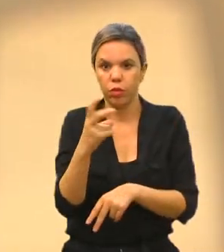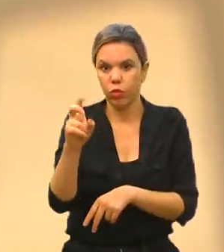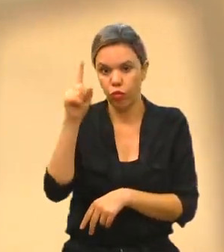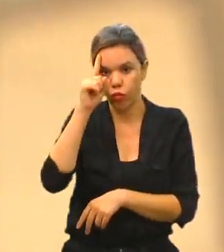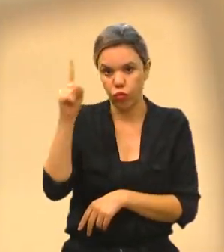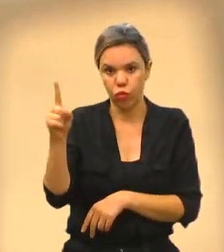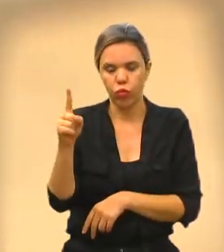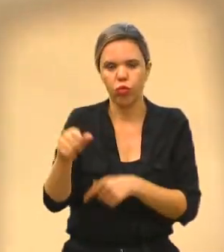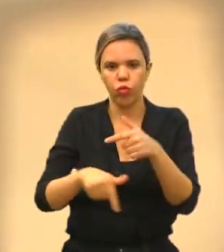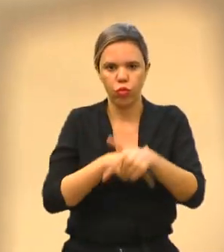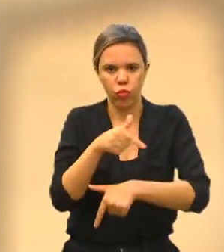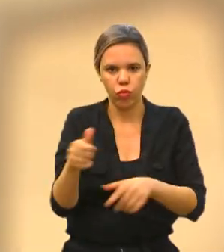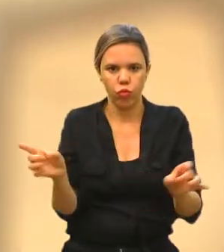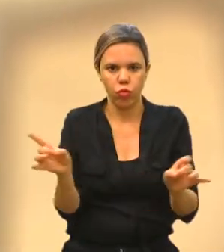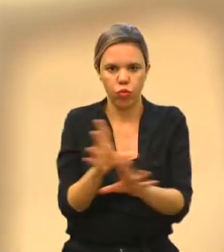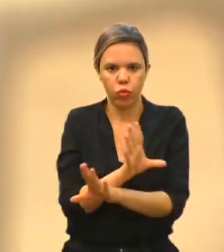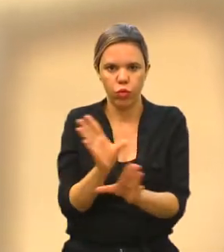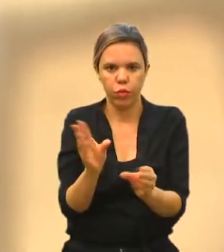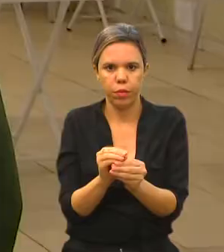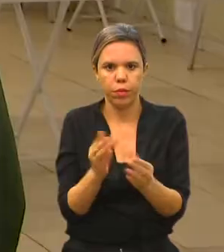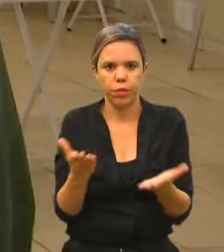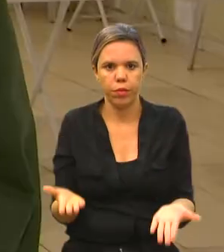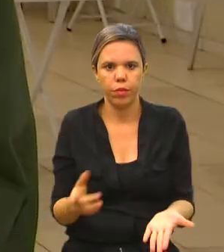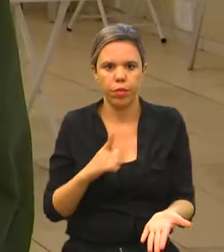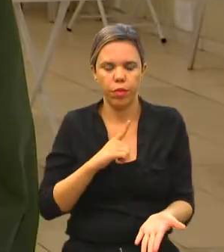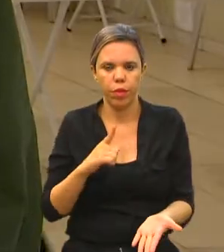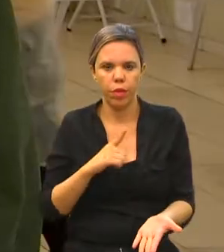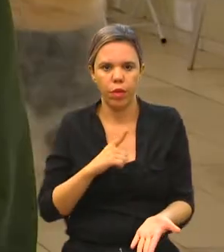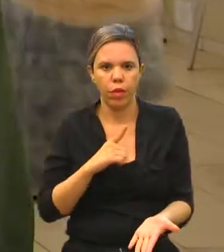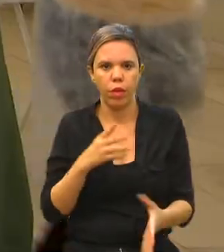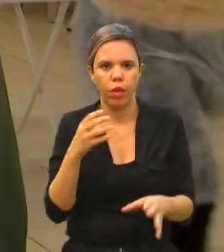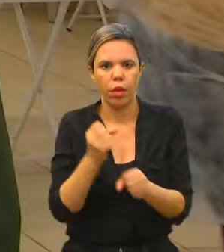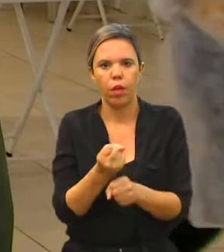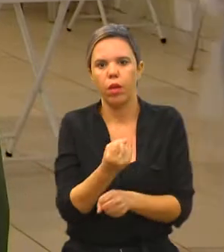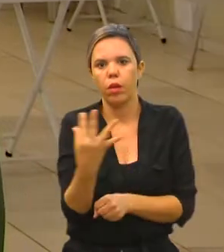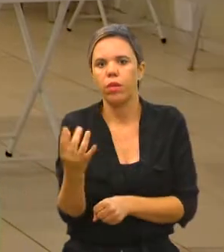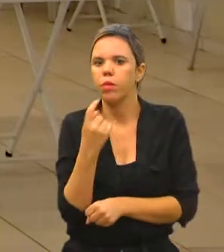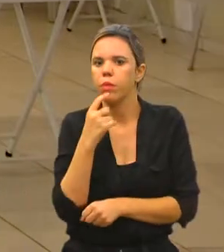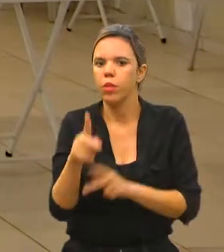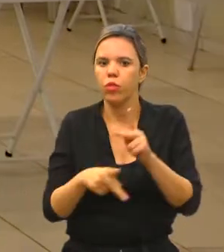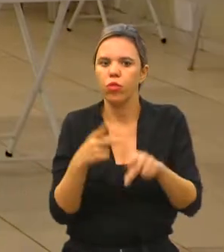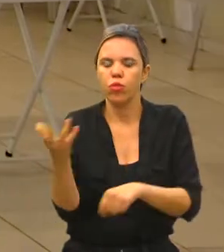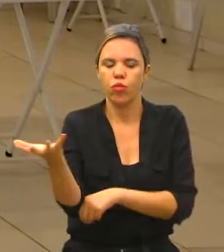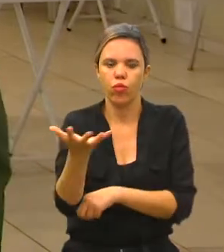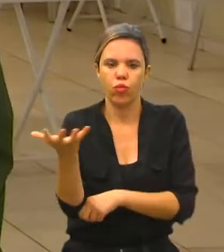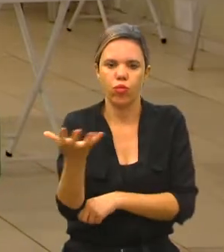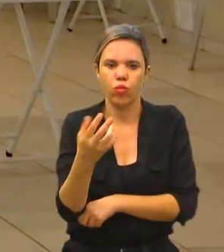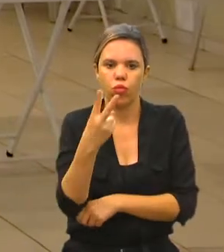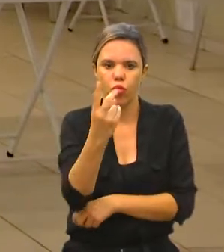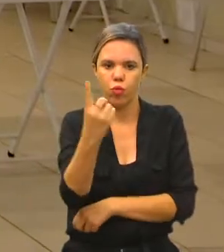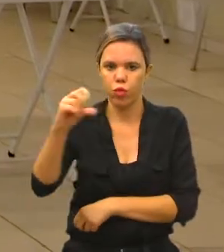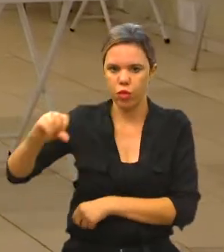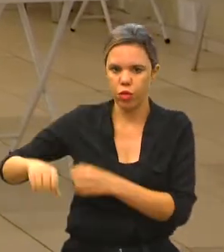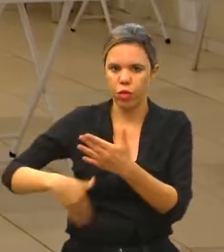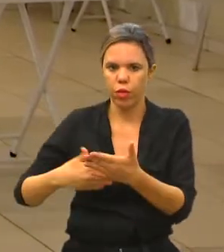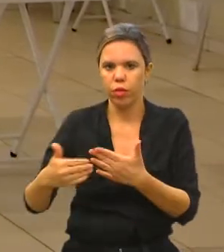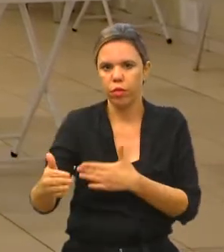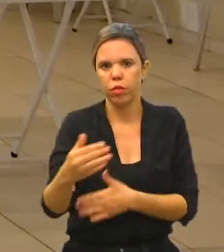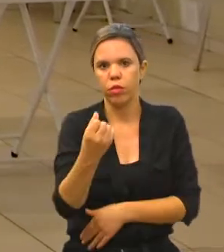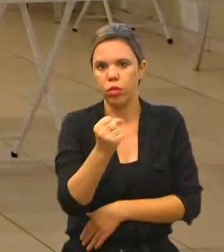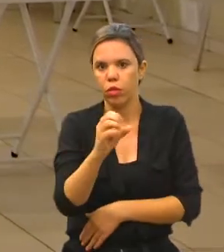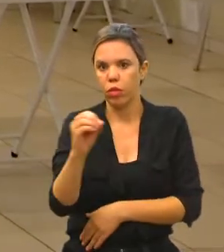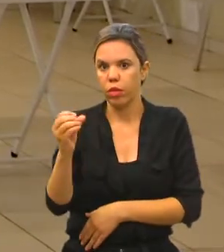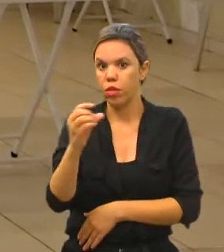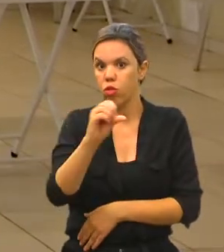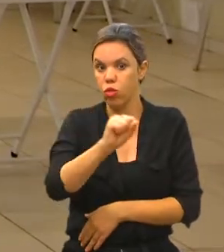é que em 15 dias o trabalho seja concluído nós temos uma contagem em Campinas de pessoas em situação de rua de 2019 que